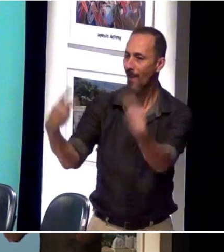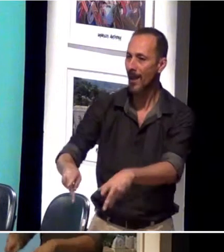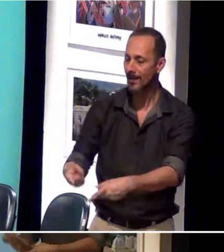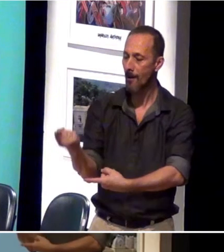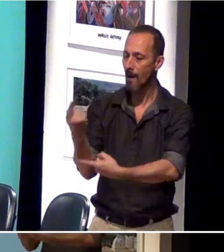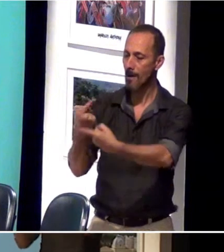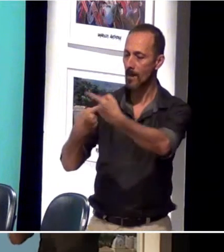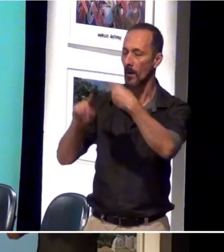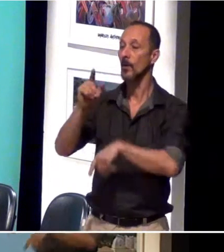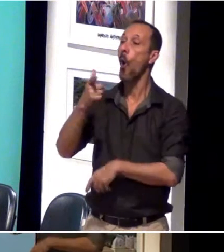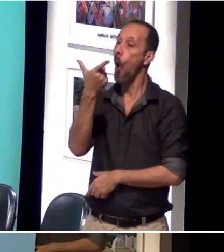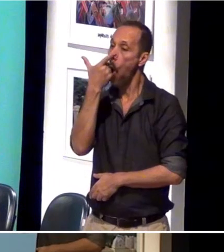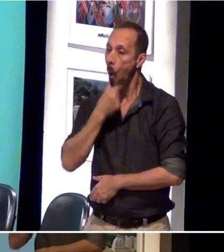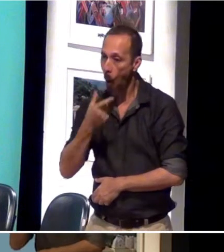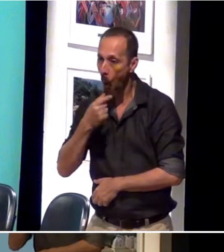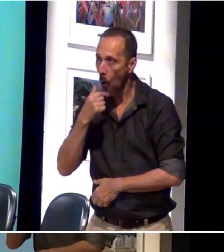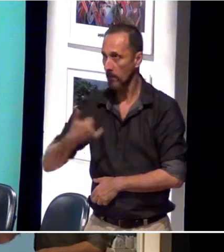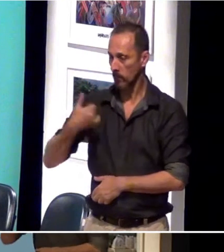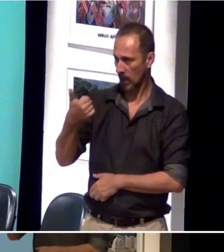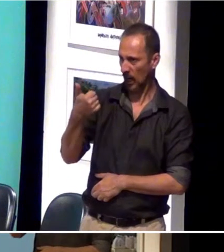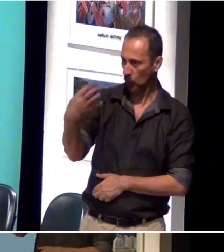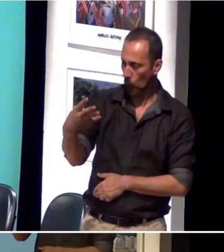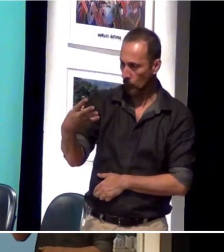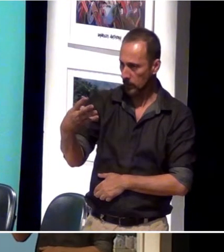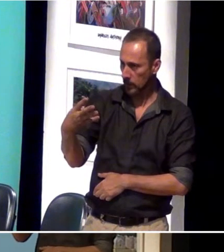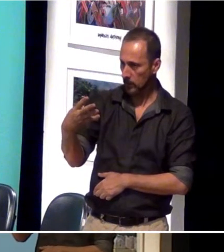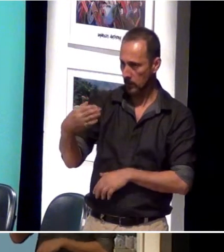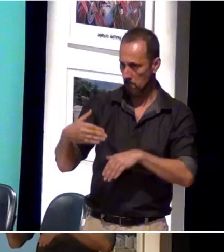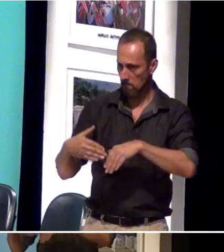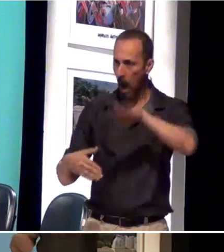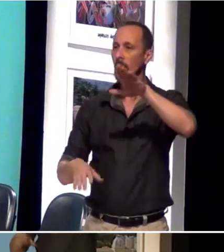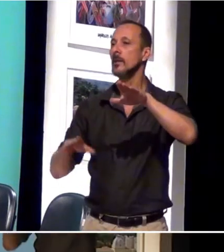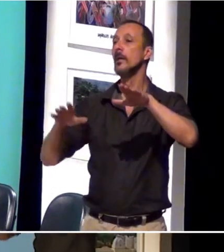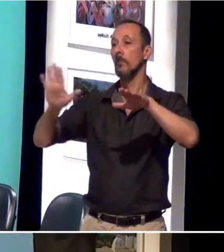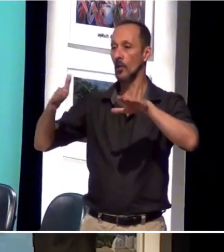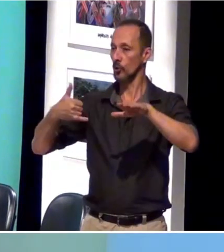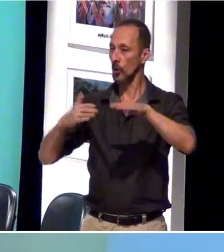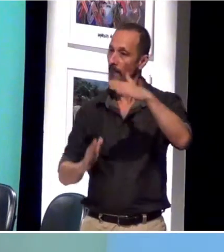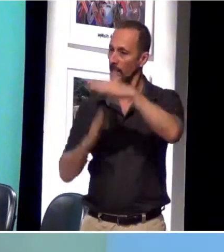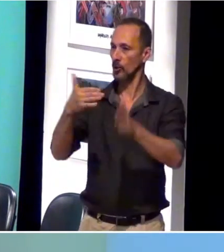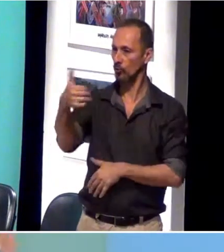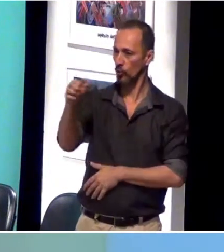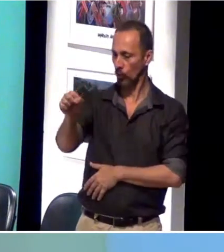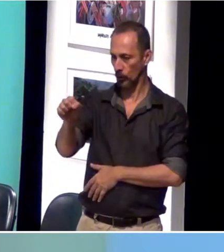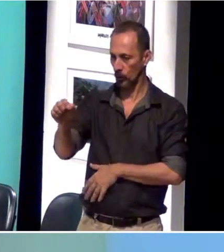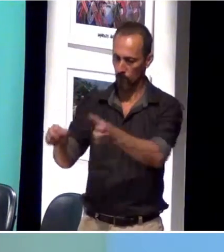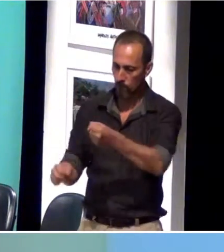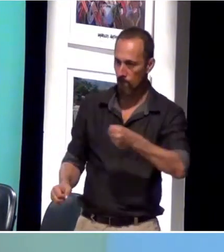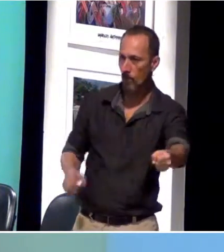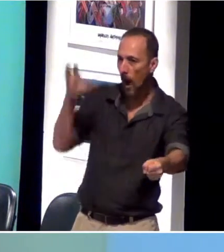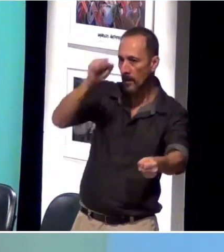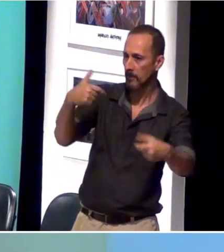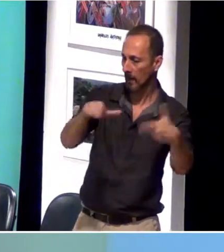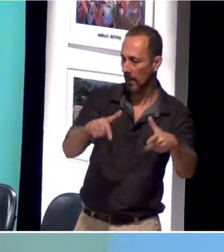Os menores de sexo masculino de mais de 14 anos e menos de 18. Tinha capacidade para atender delinquentes, né? E